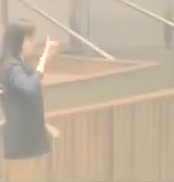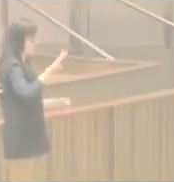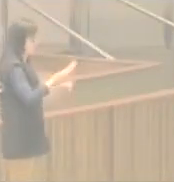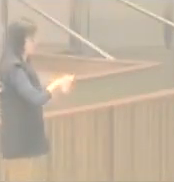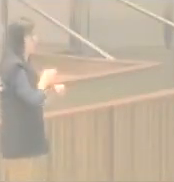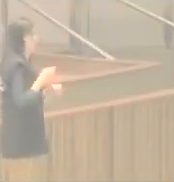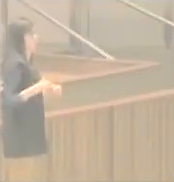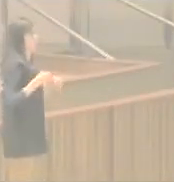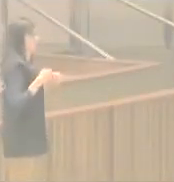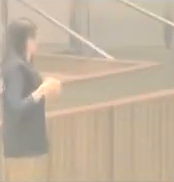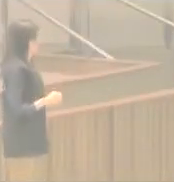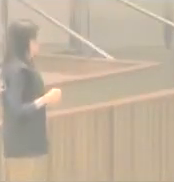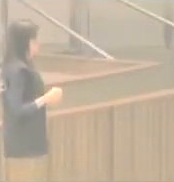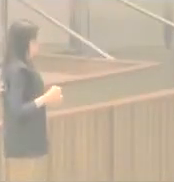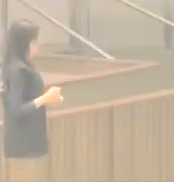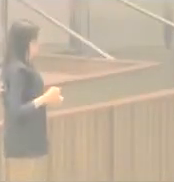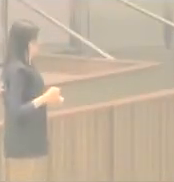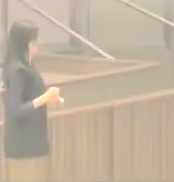misericórdia,